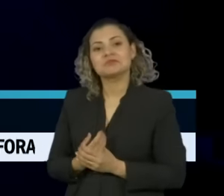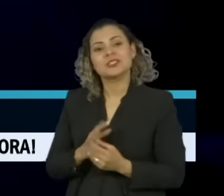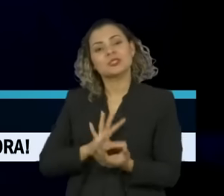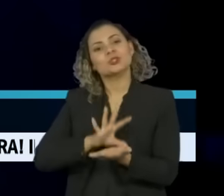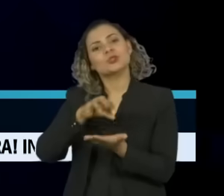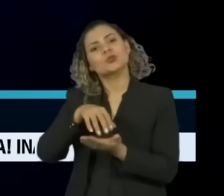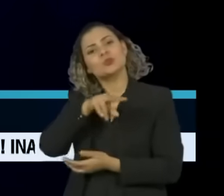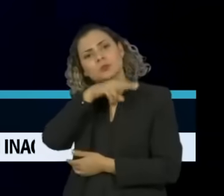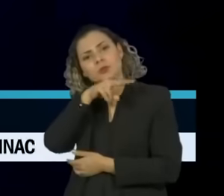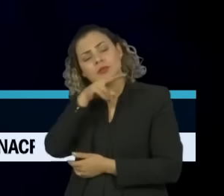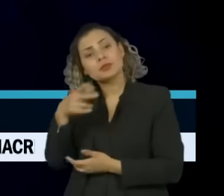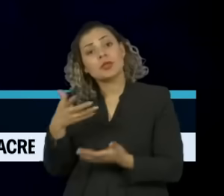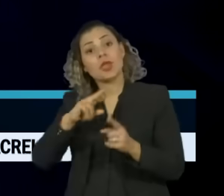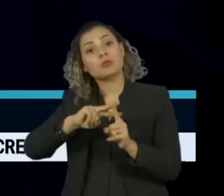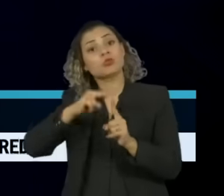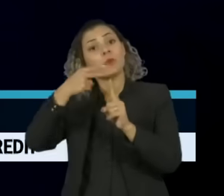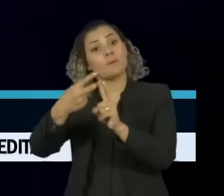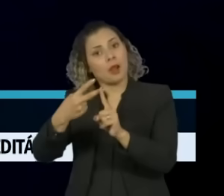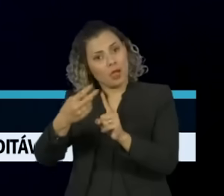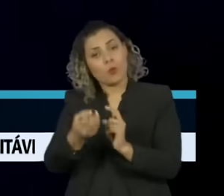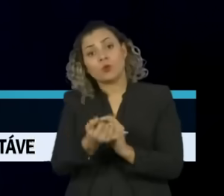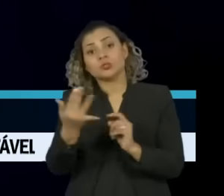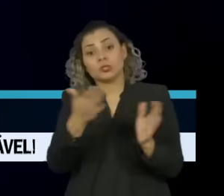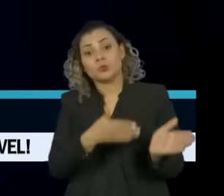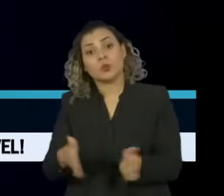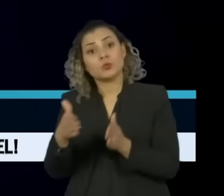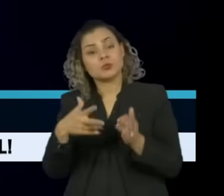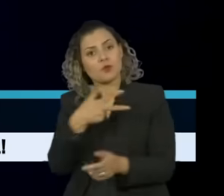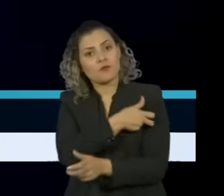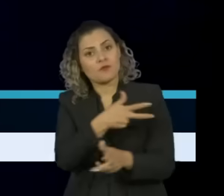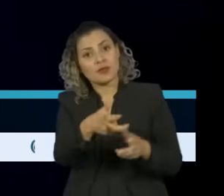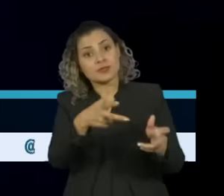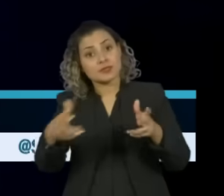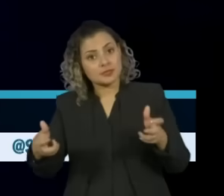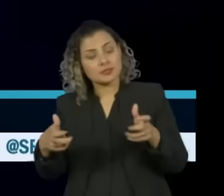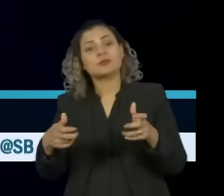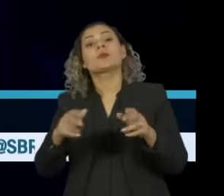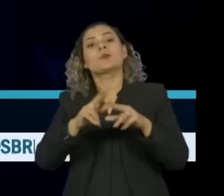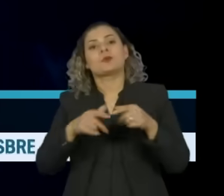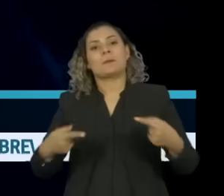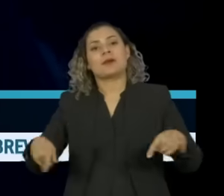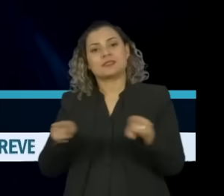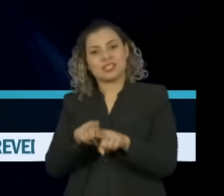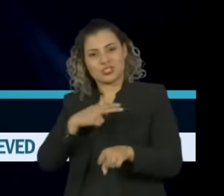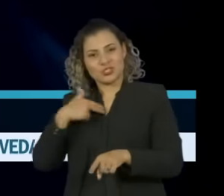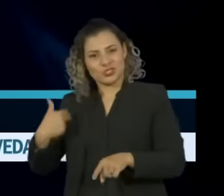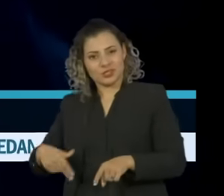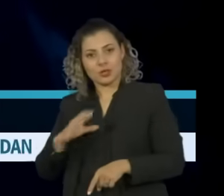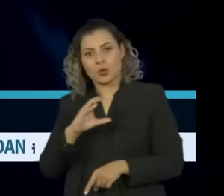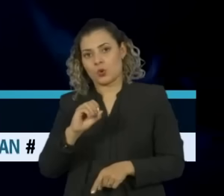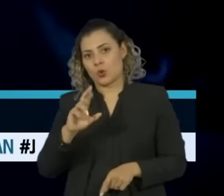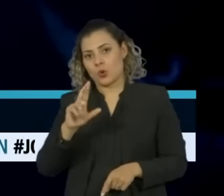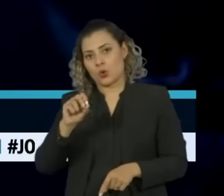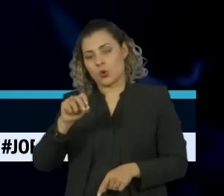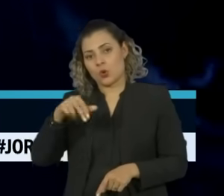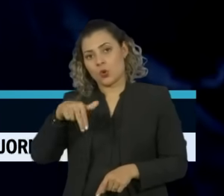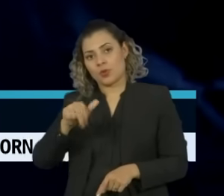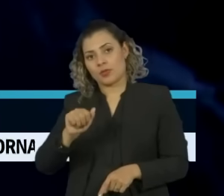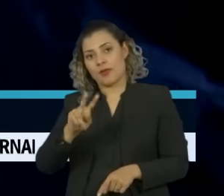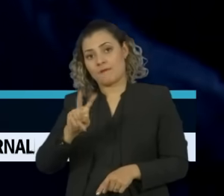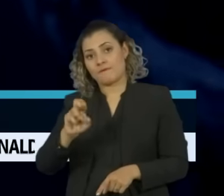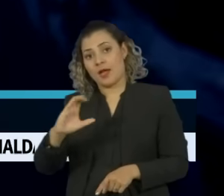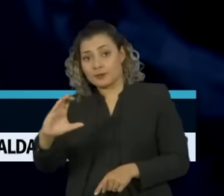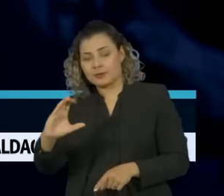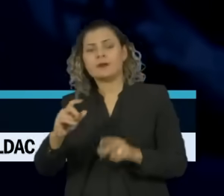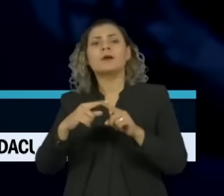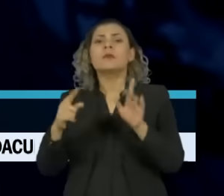Instituto Butantan pretende dobrar a capacidade de produção de vacinas como a Coronavac contra a Covid-19, que está em fase de testes.